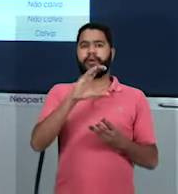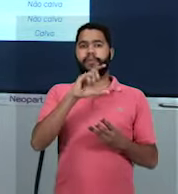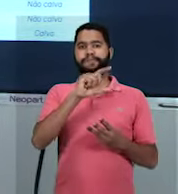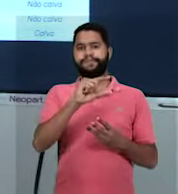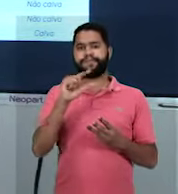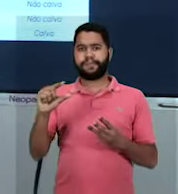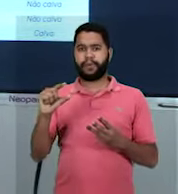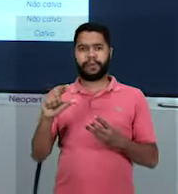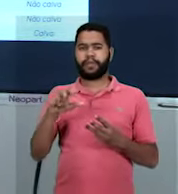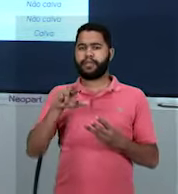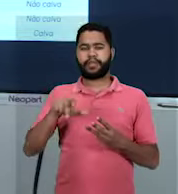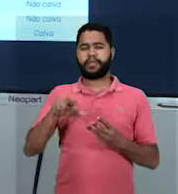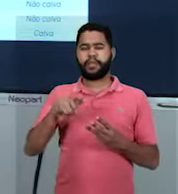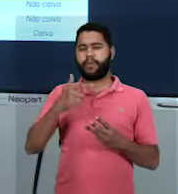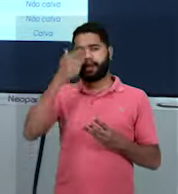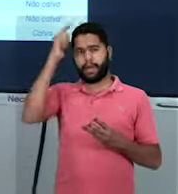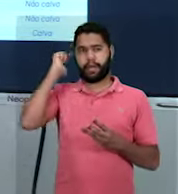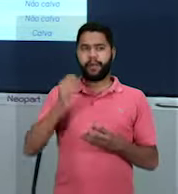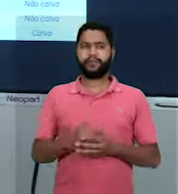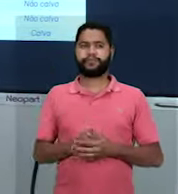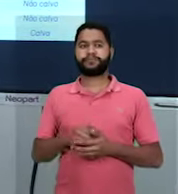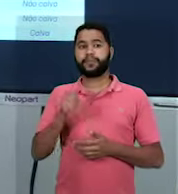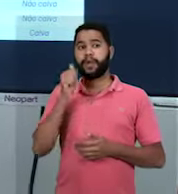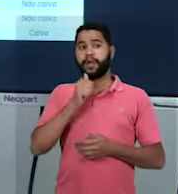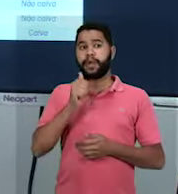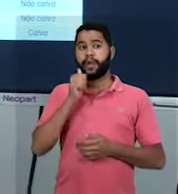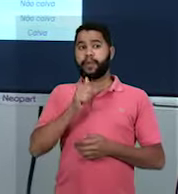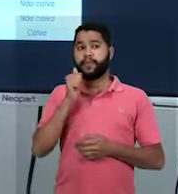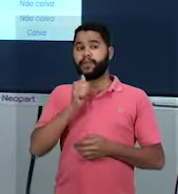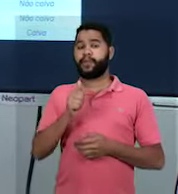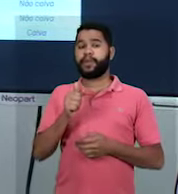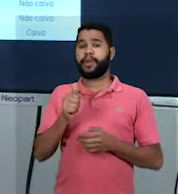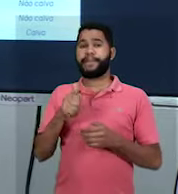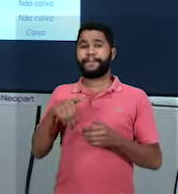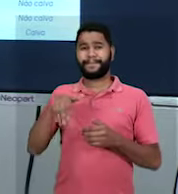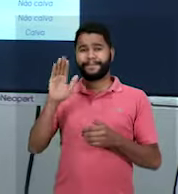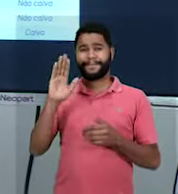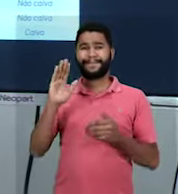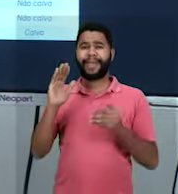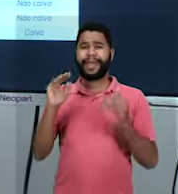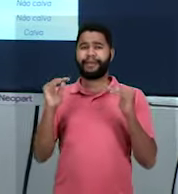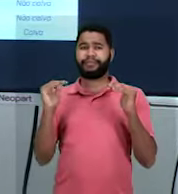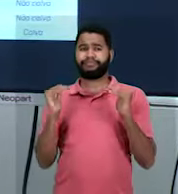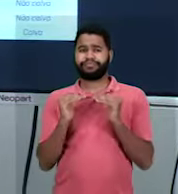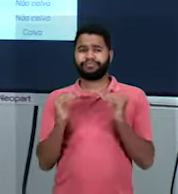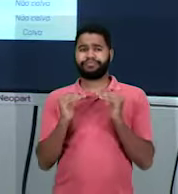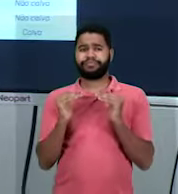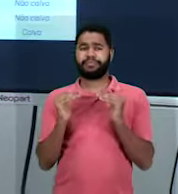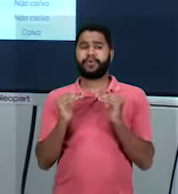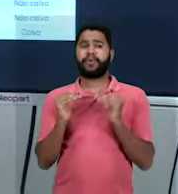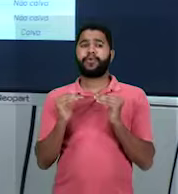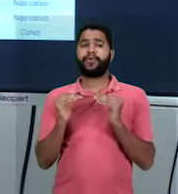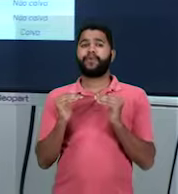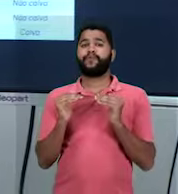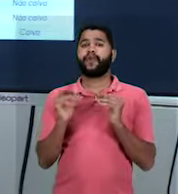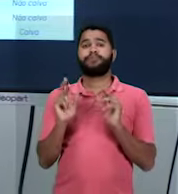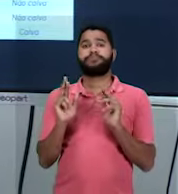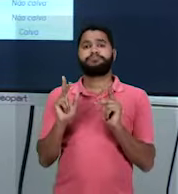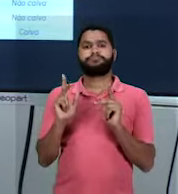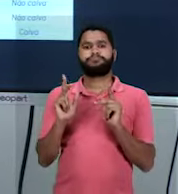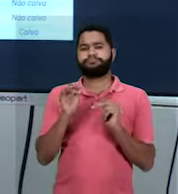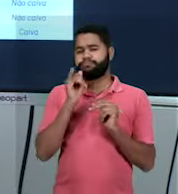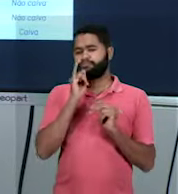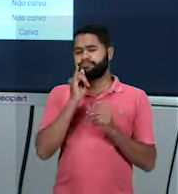não calvo. A mulher, ela vai ser recessiva. Então, esse gene, então, ele vai se comportar de forma